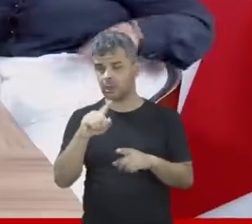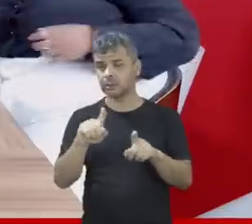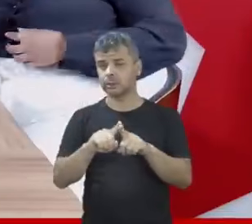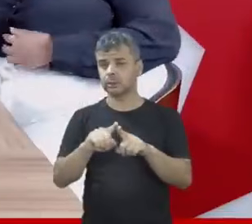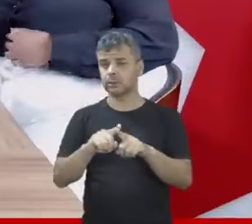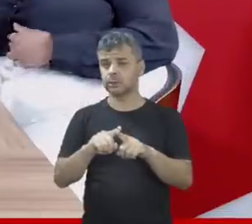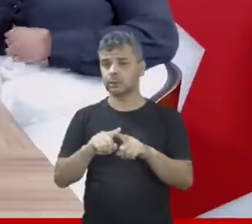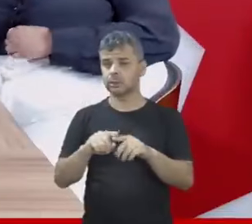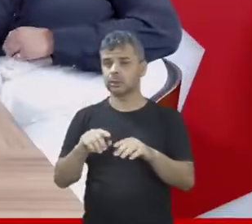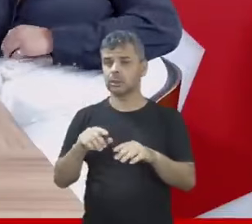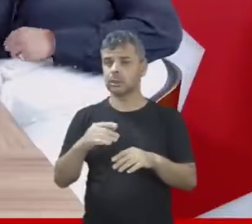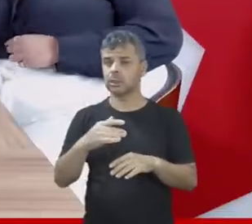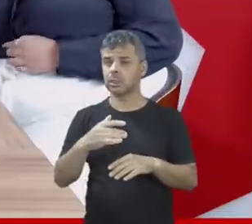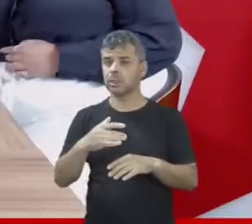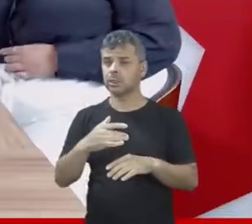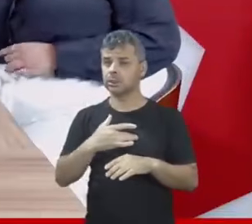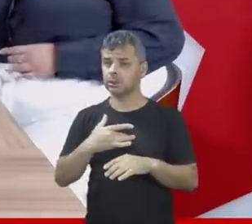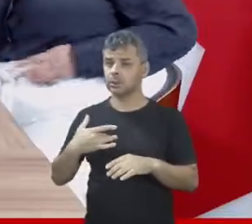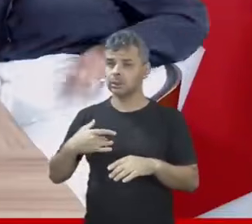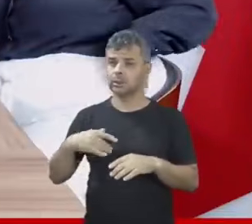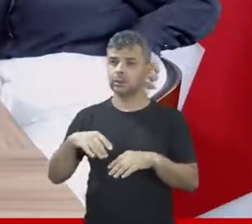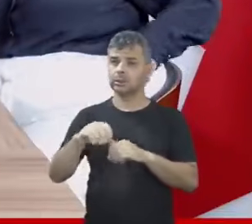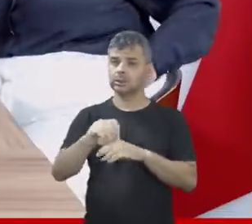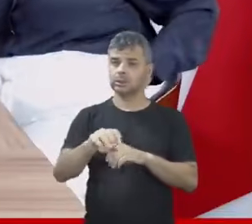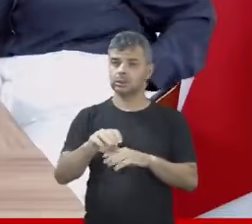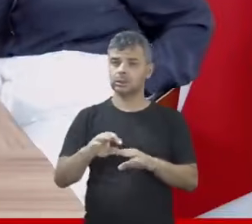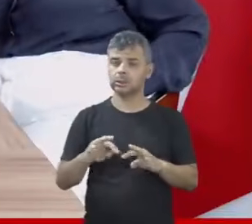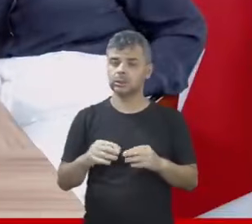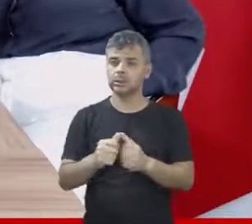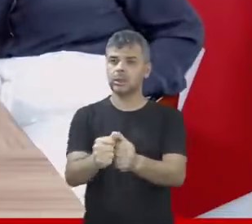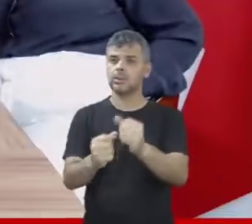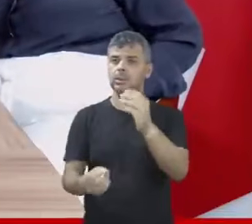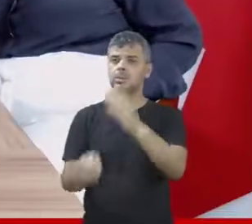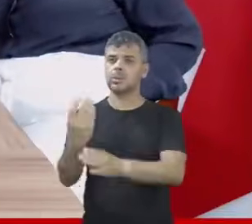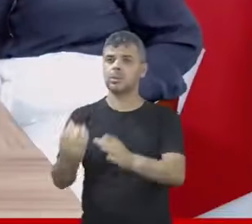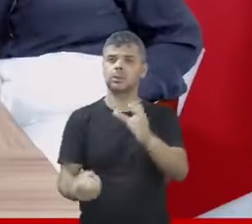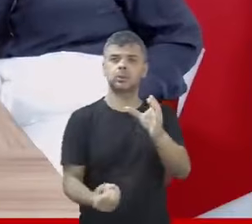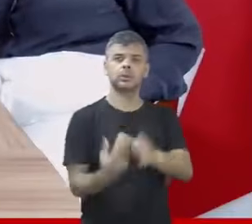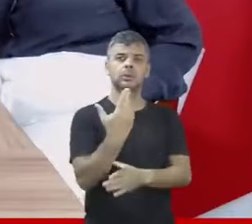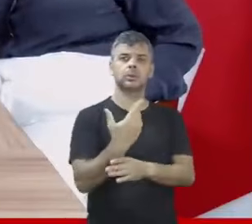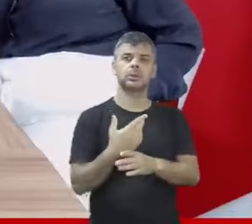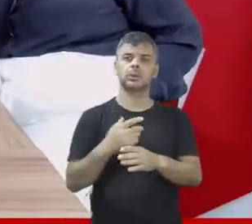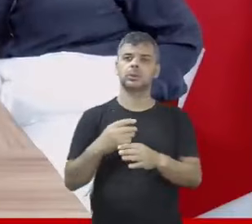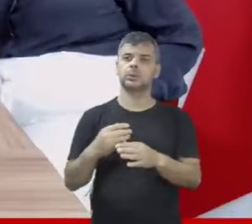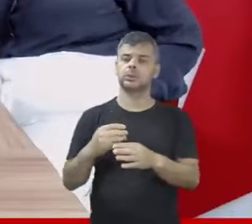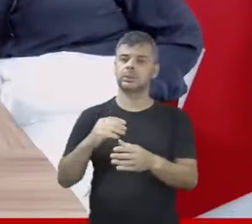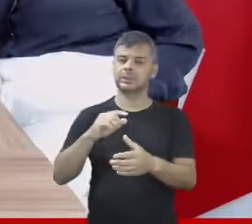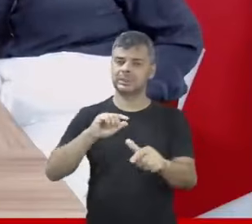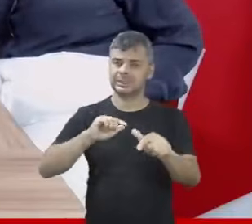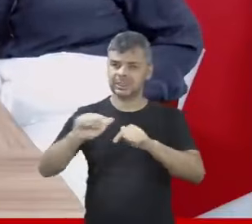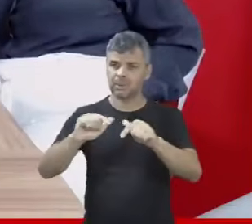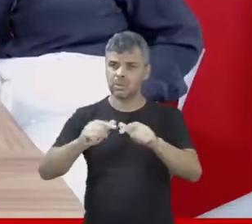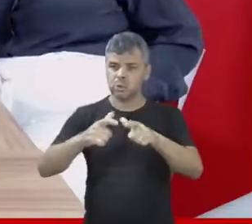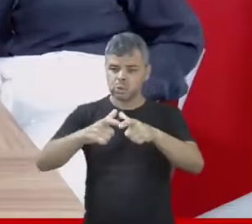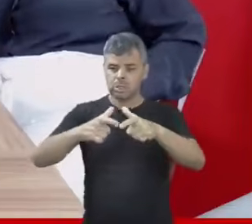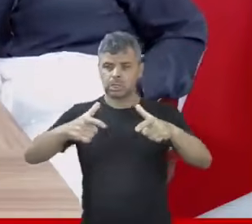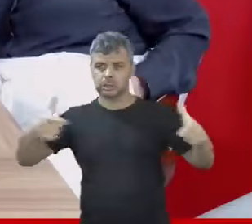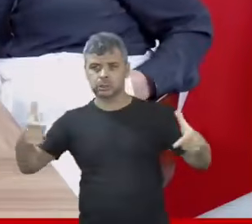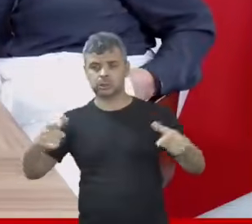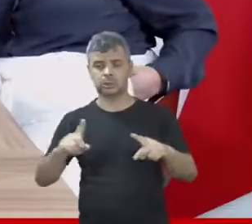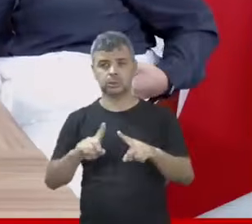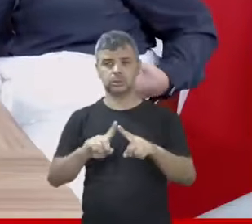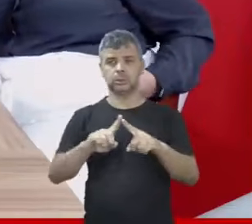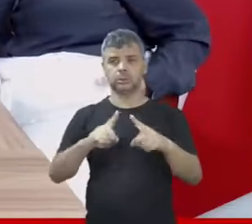Esses setores operam, né, numa produção de atividade muito alta. E